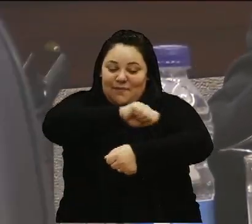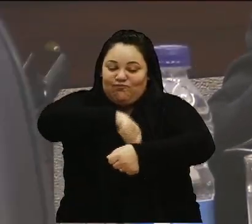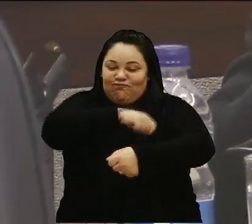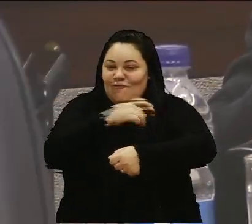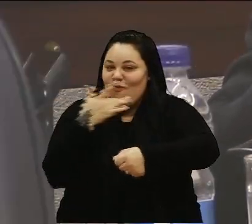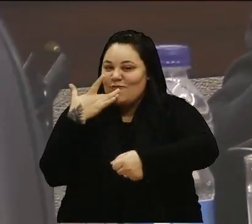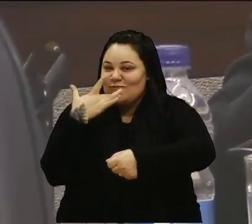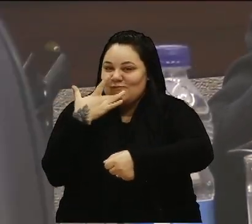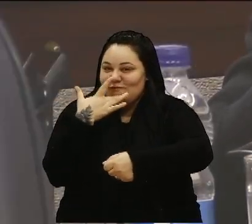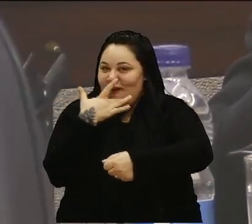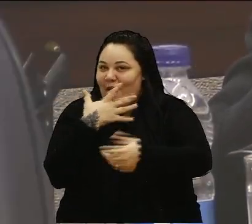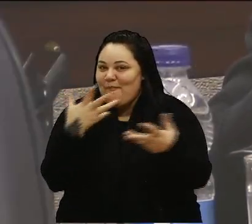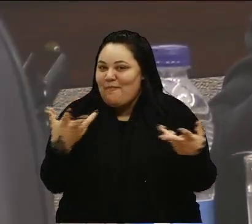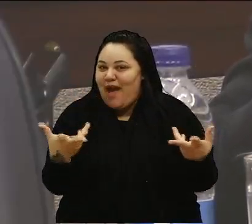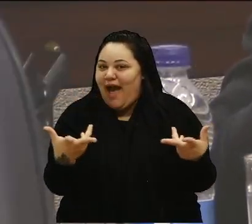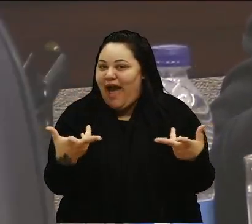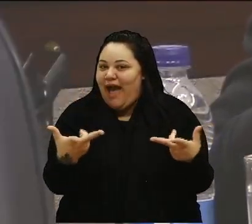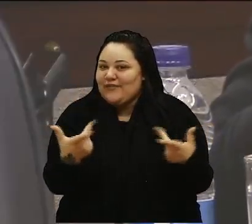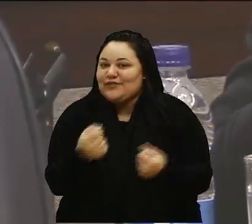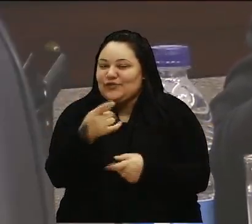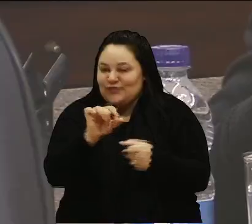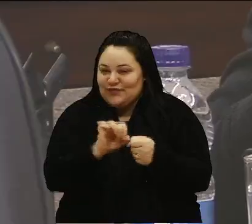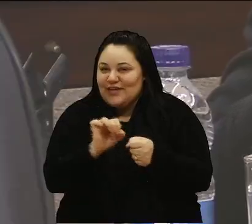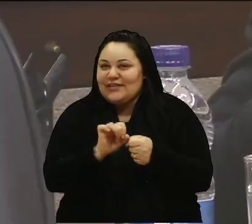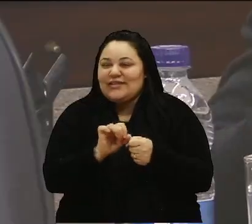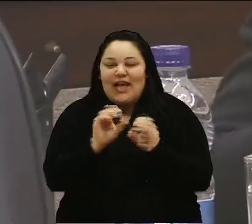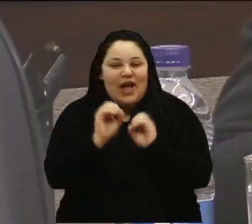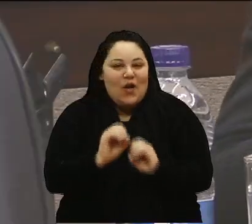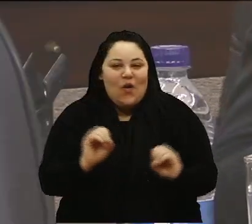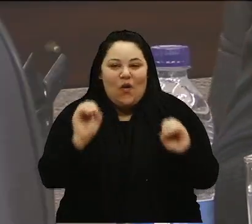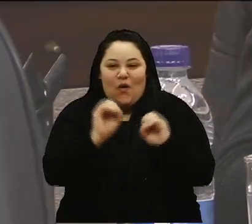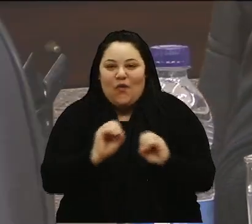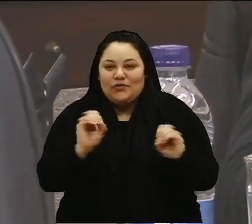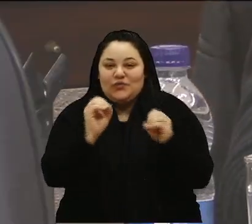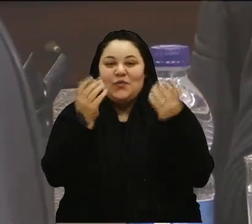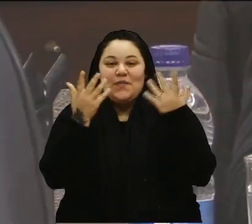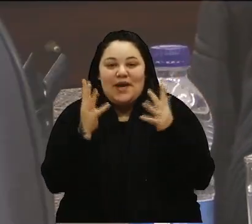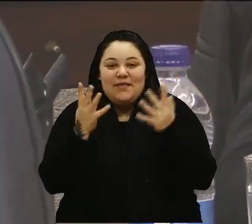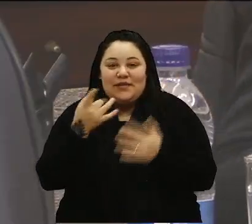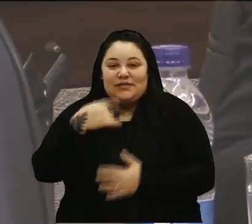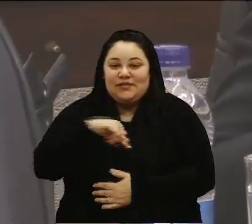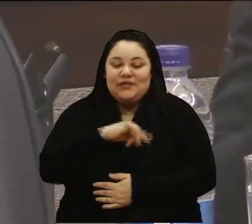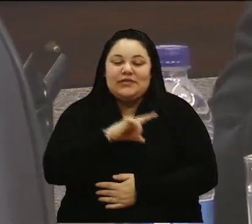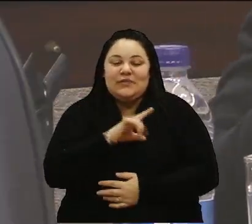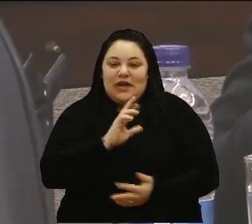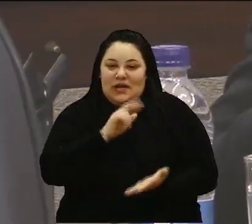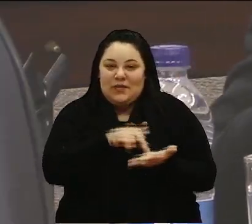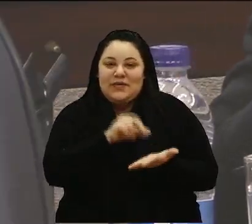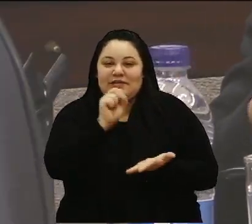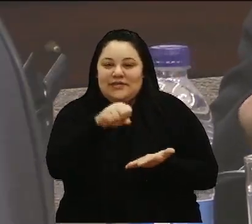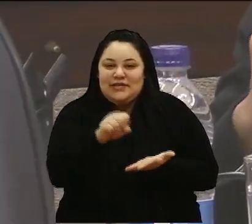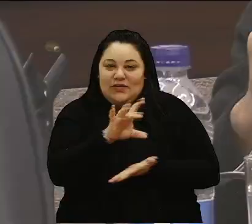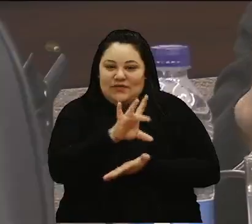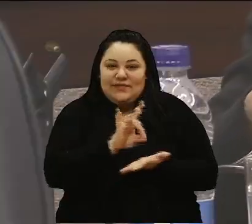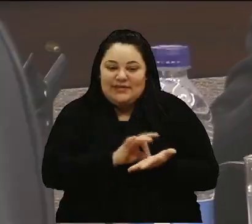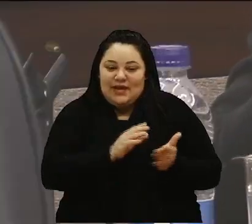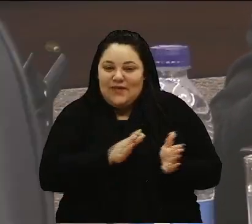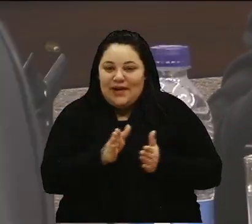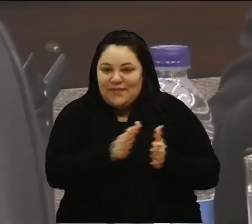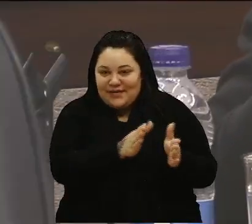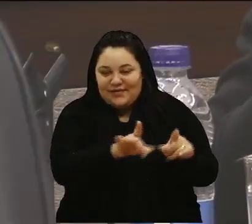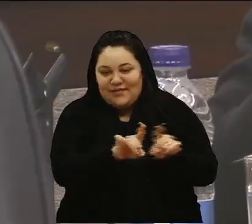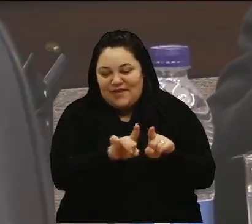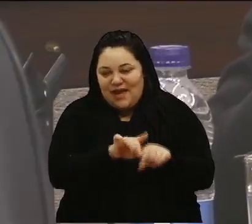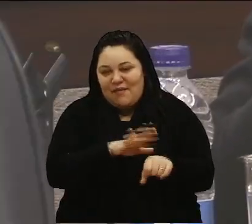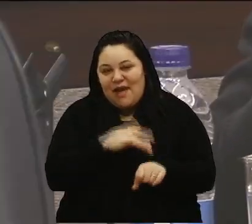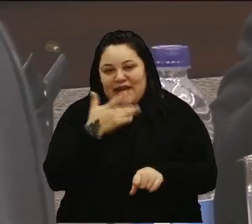que você mesma faz, né? Então, fantástico. Parabéns. Agora nós temos realmente a denominação da estrada, vai ficar muito mais fácil